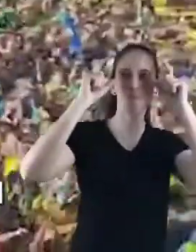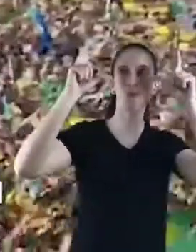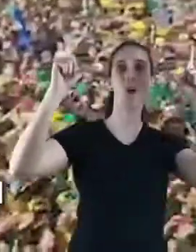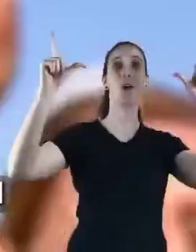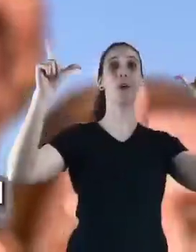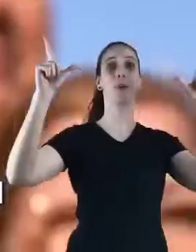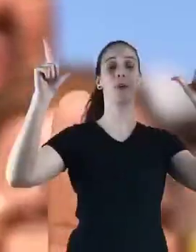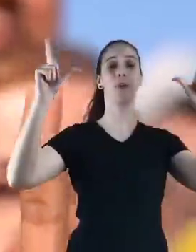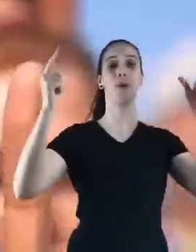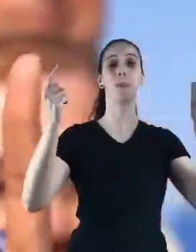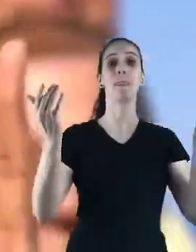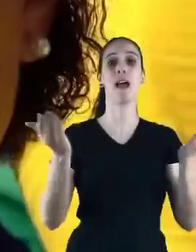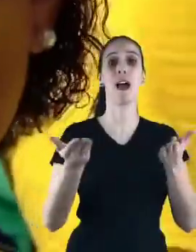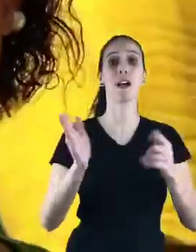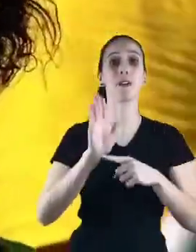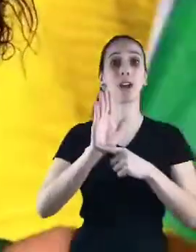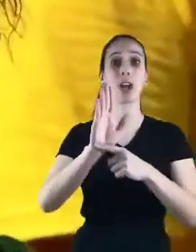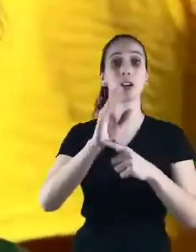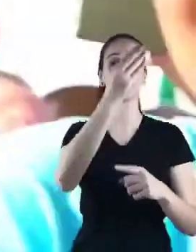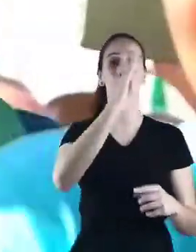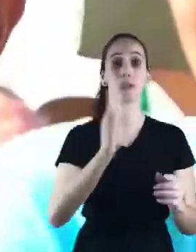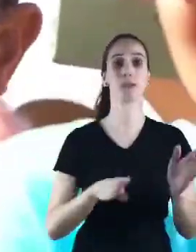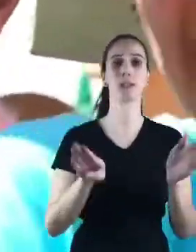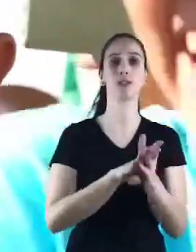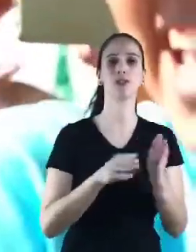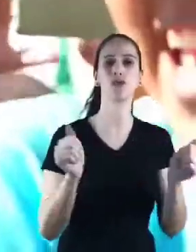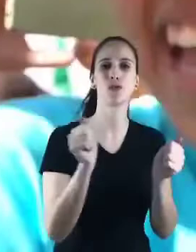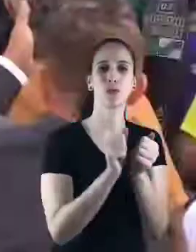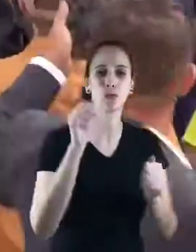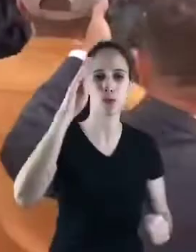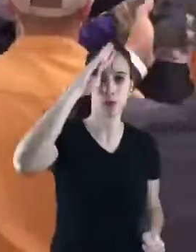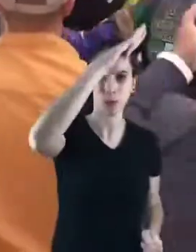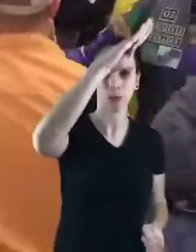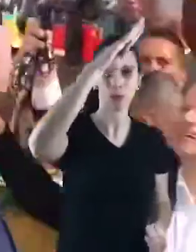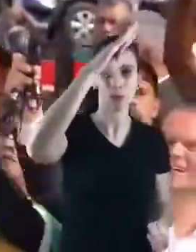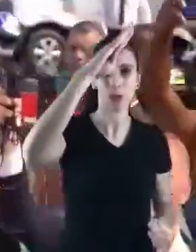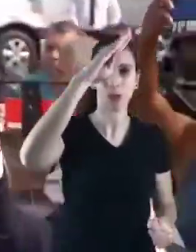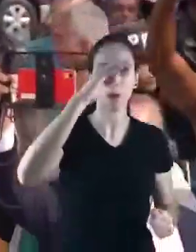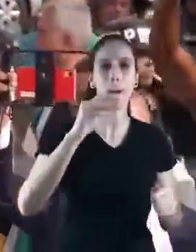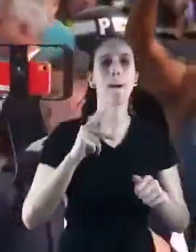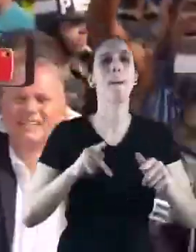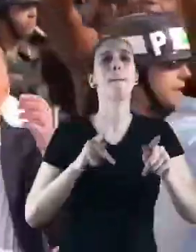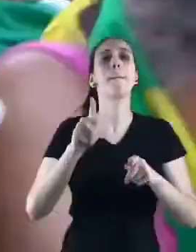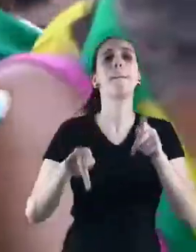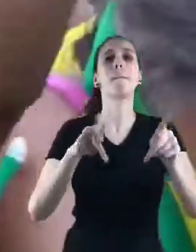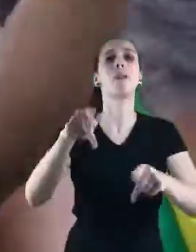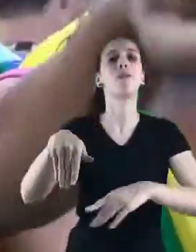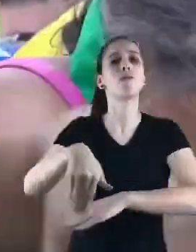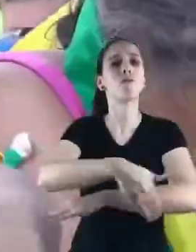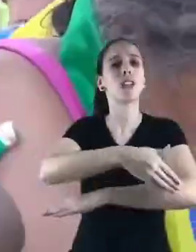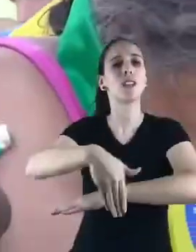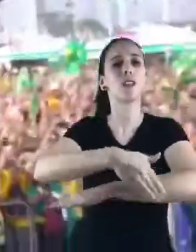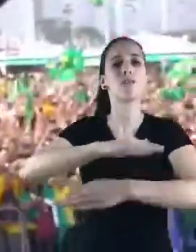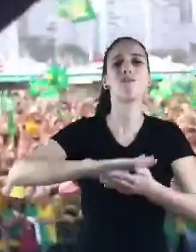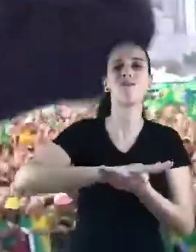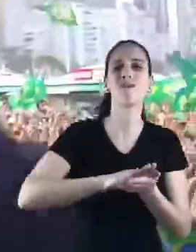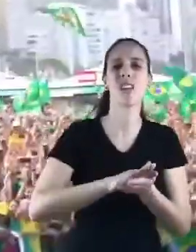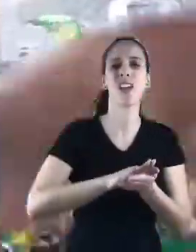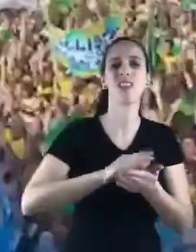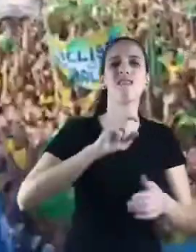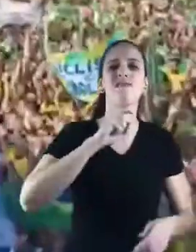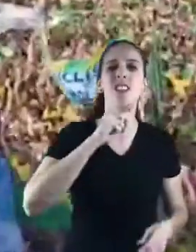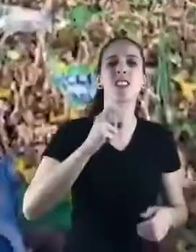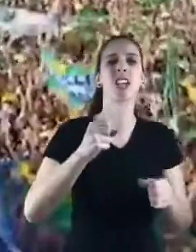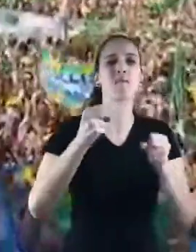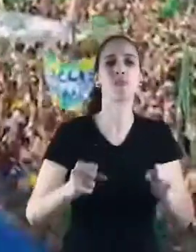O Auxílio Brasil chegou e estamos fechados com o Bolsonaro. Nosso povo está nas ruas e nada, nem